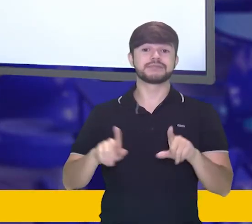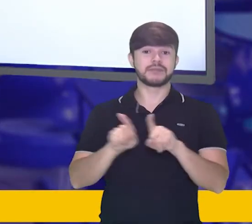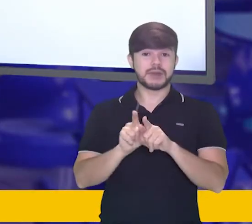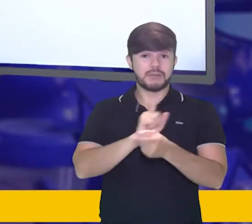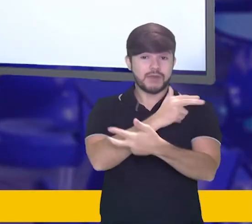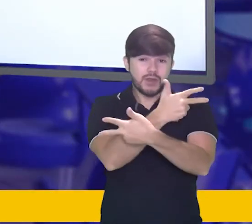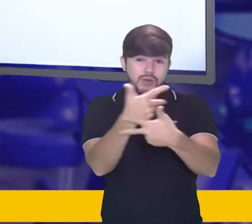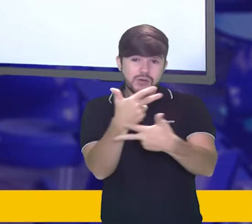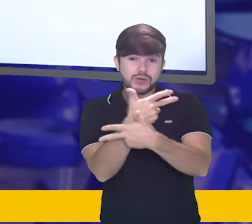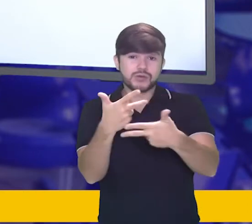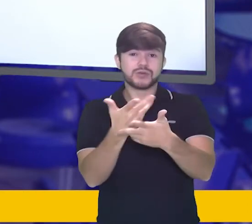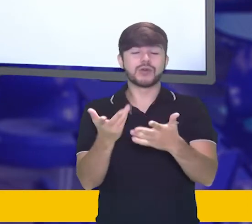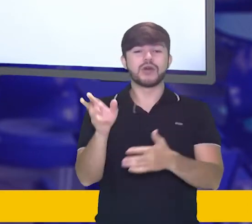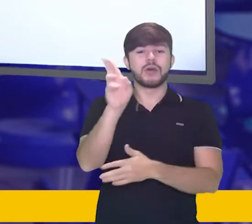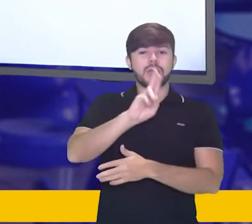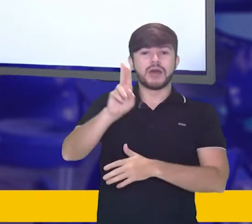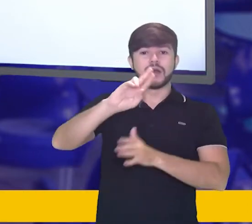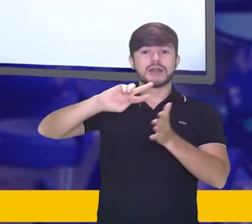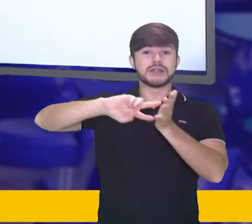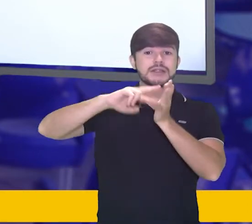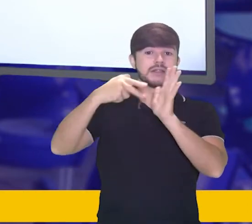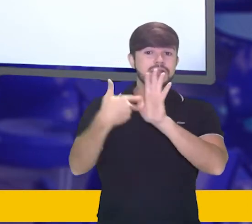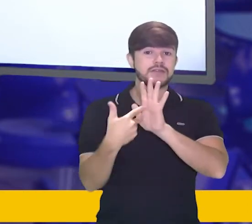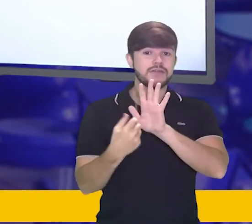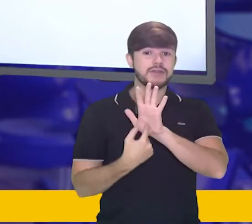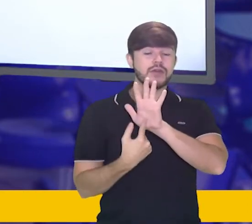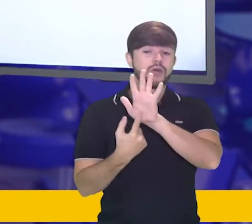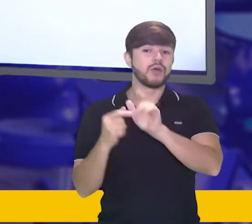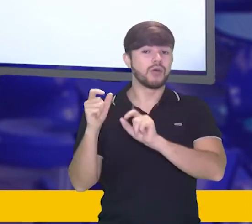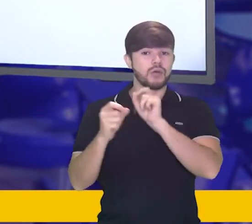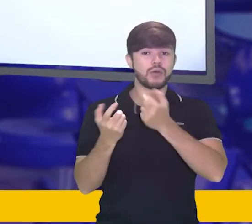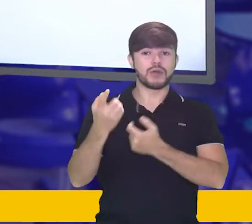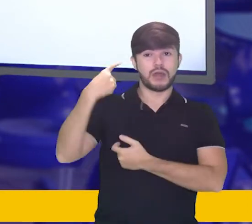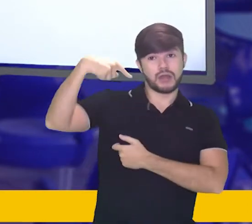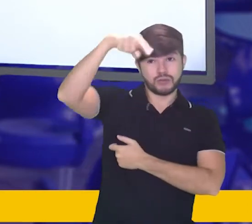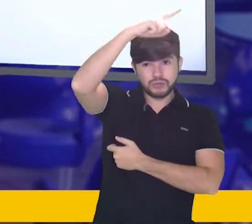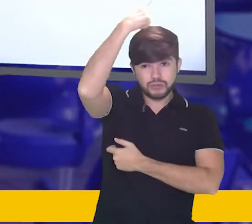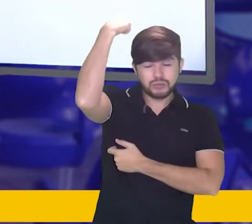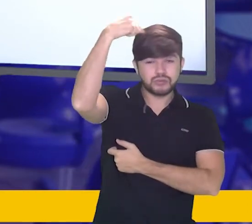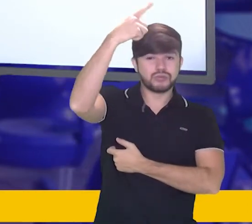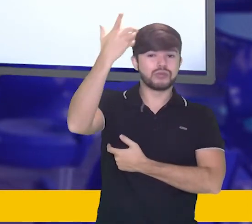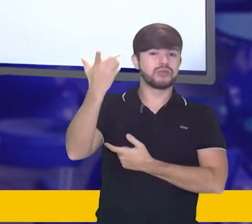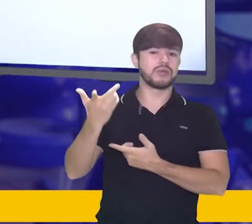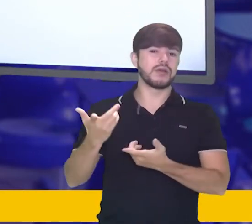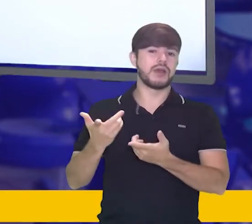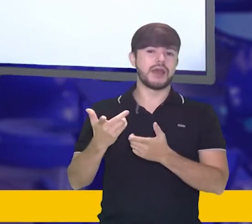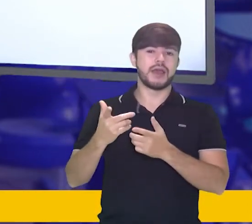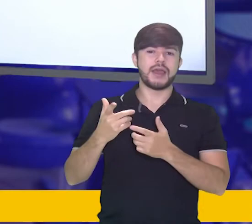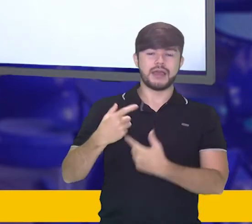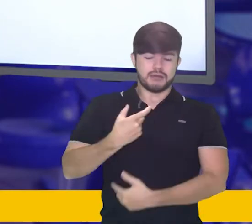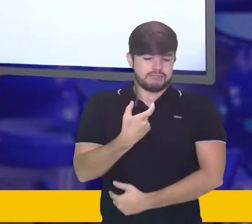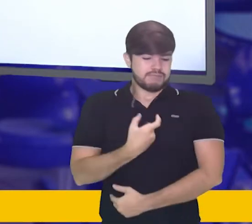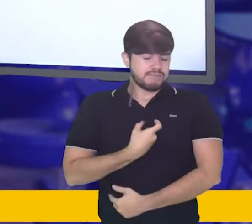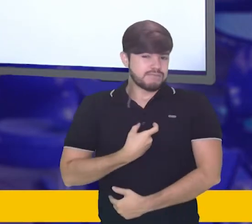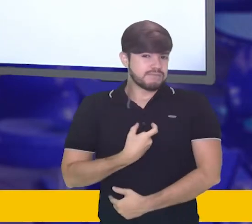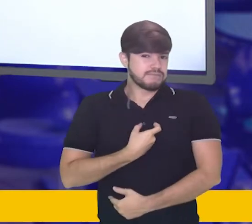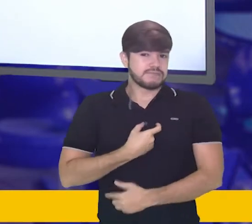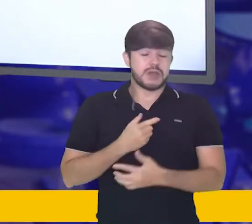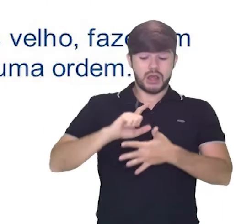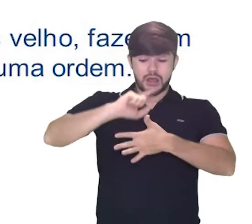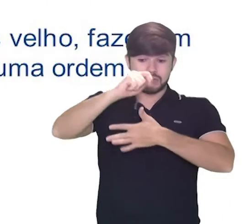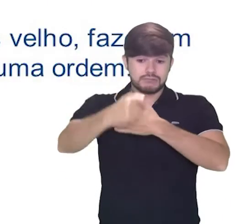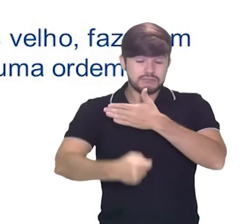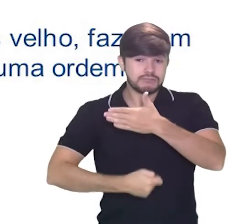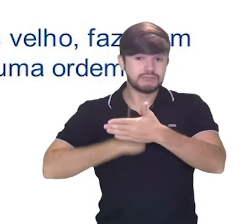outras. Também vemos o uso de objetos para representar essa espiritualidade, através